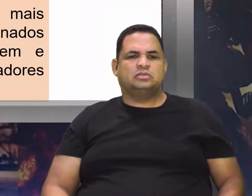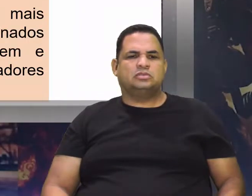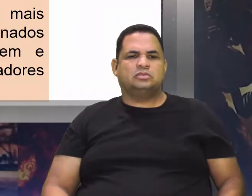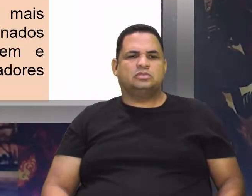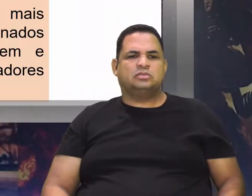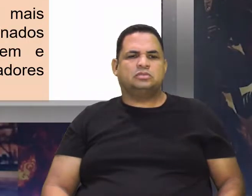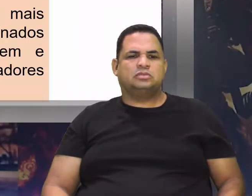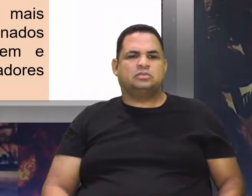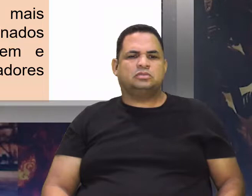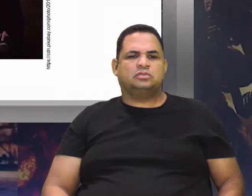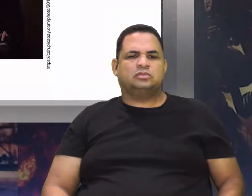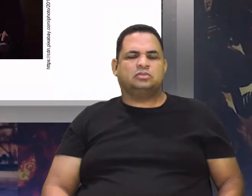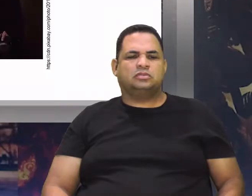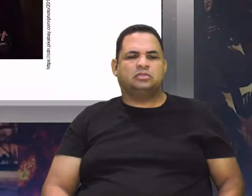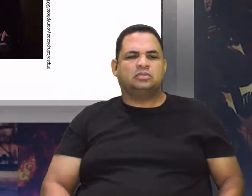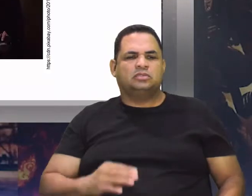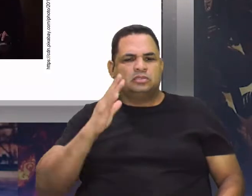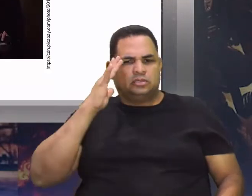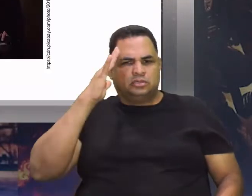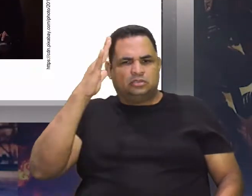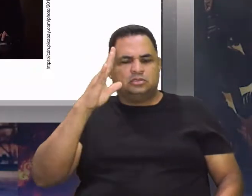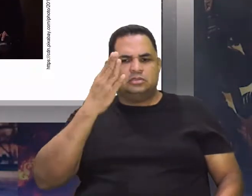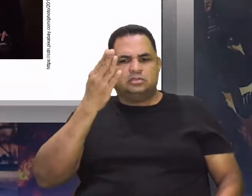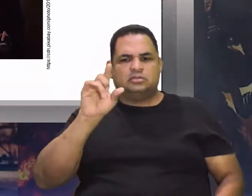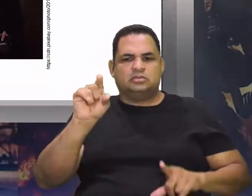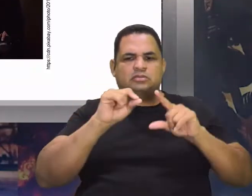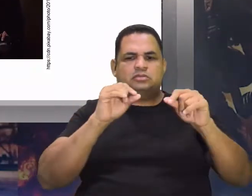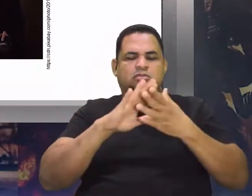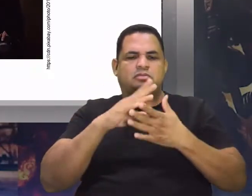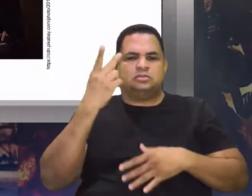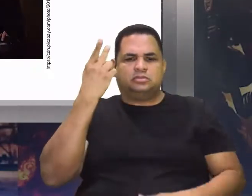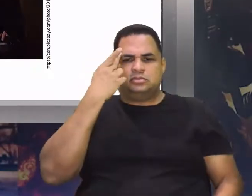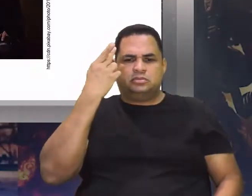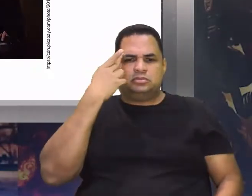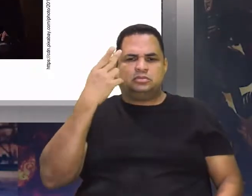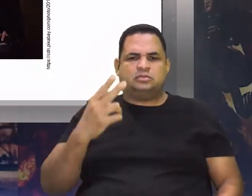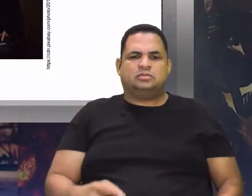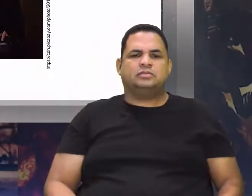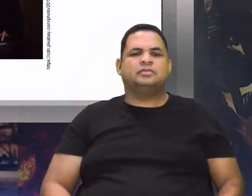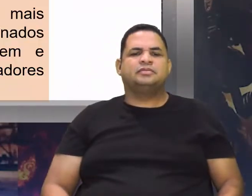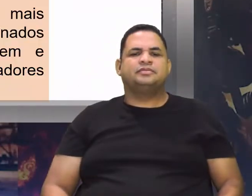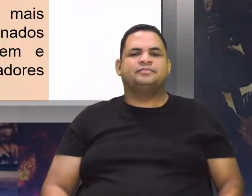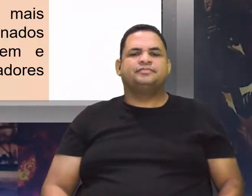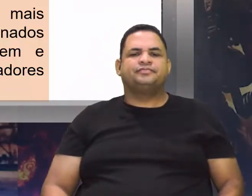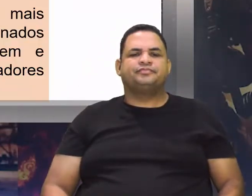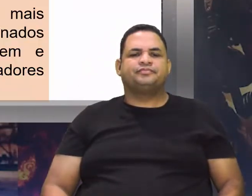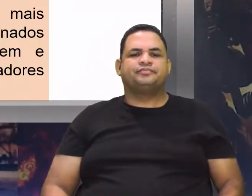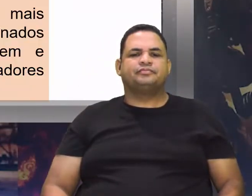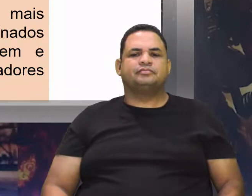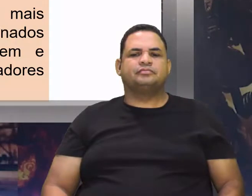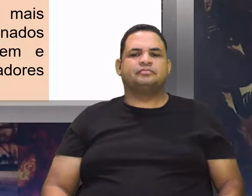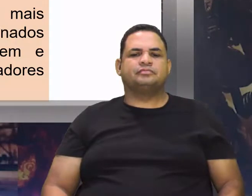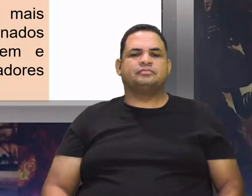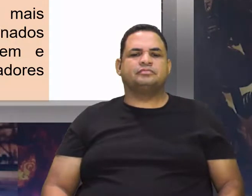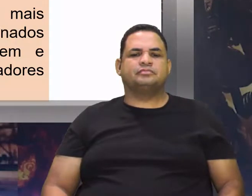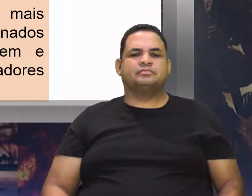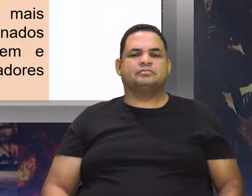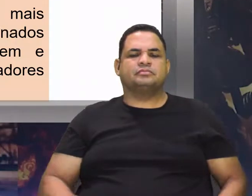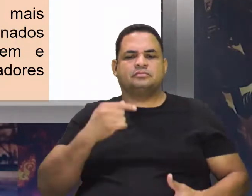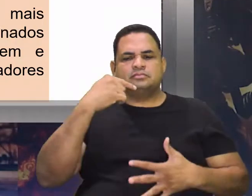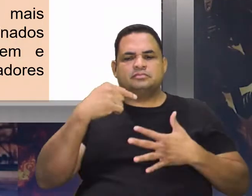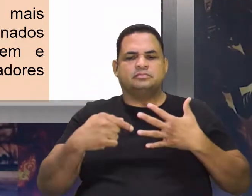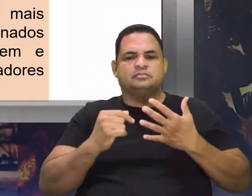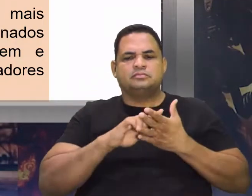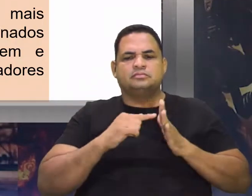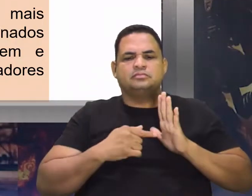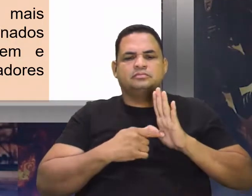Tá? Essa doutrina aí, ó, dessa seleção natural do darwinismo aí. As espécies que